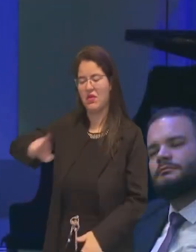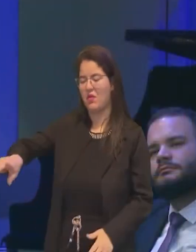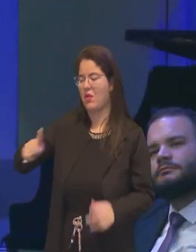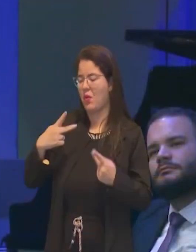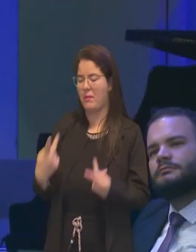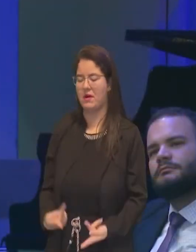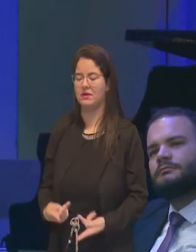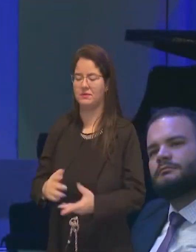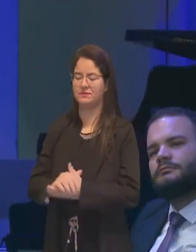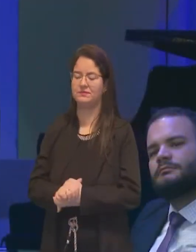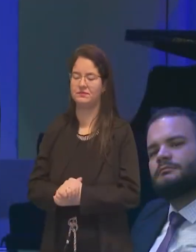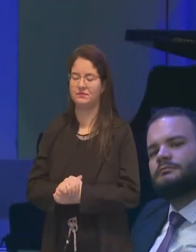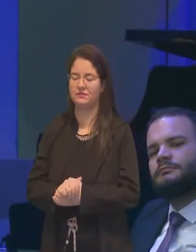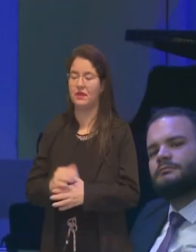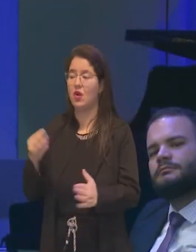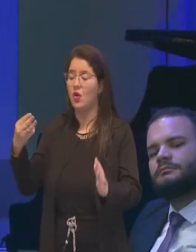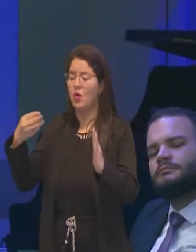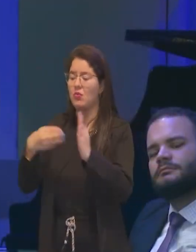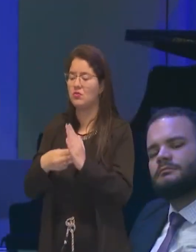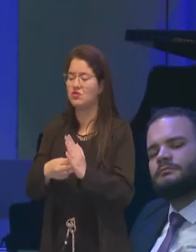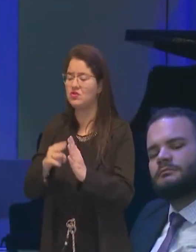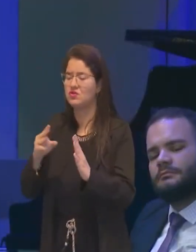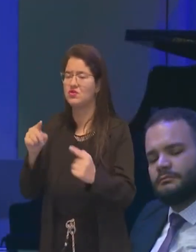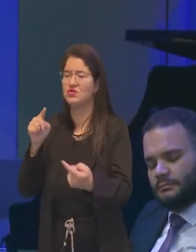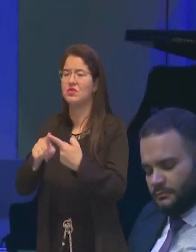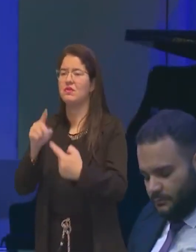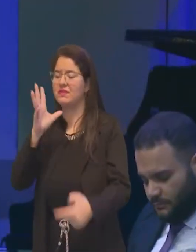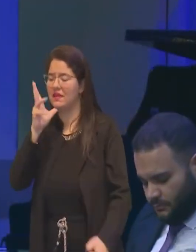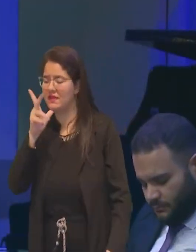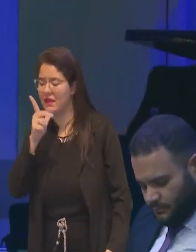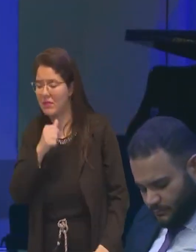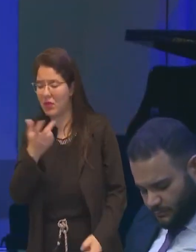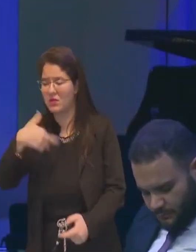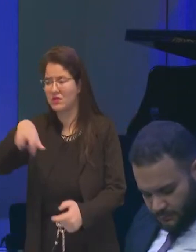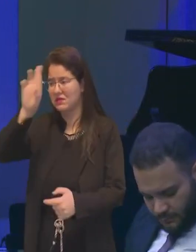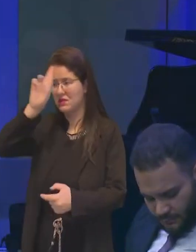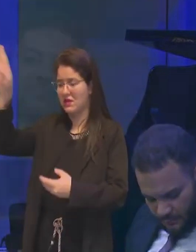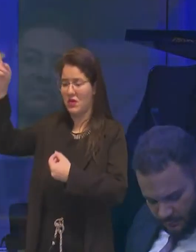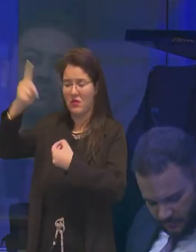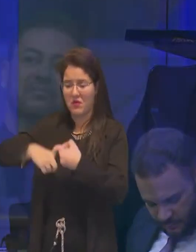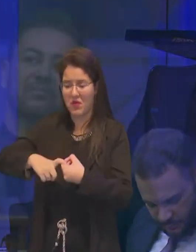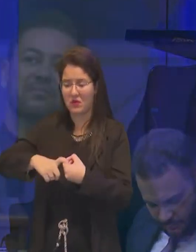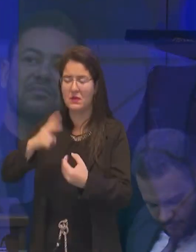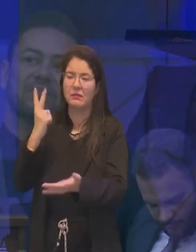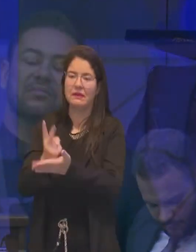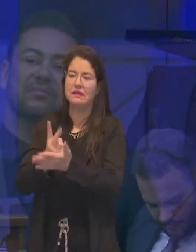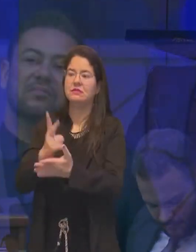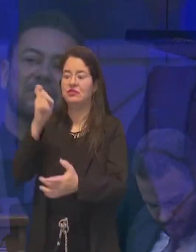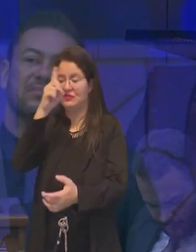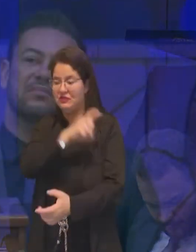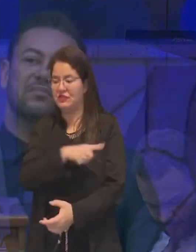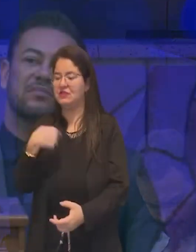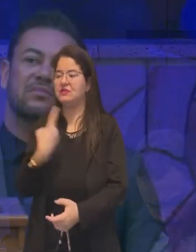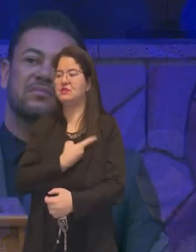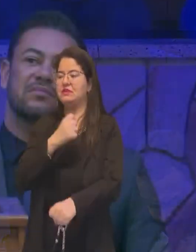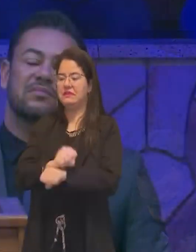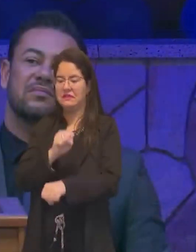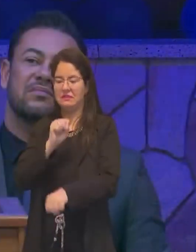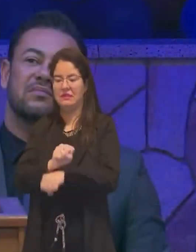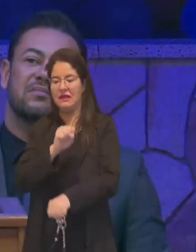A razão da demora do nosso Senhor, ainda que seja custosa para nós, e é custoso